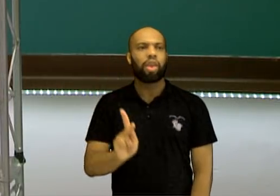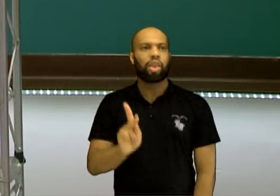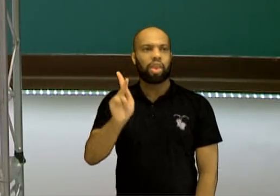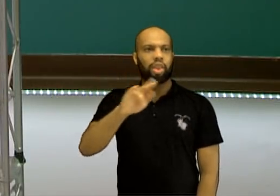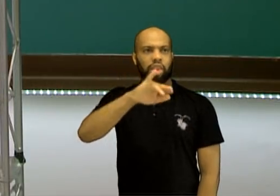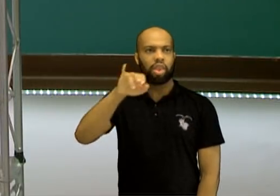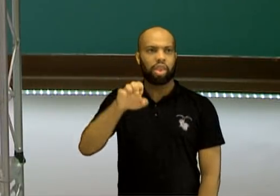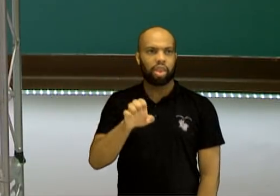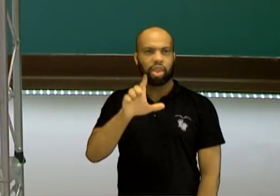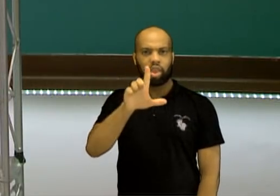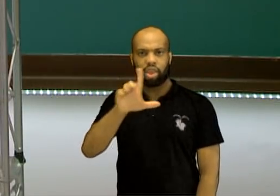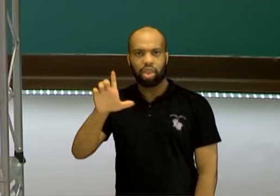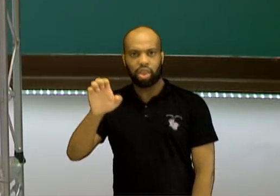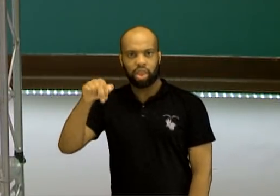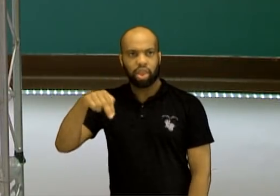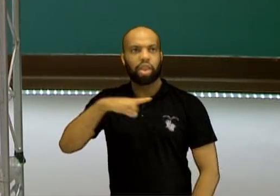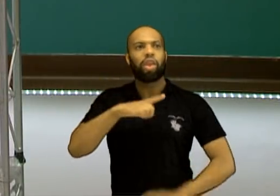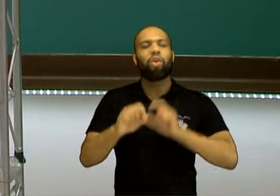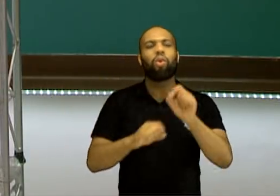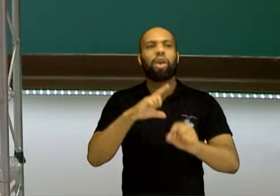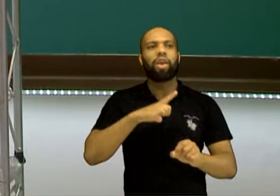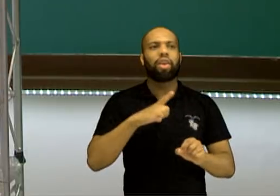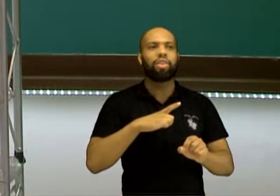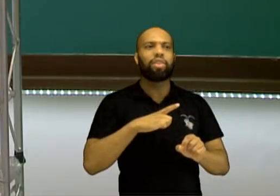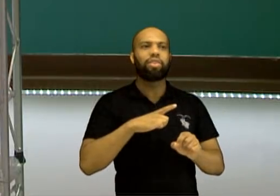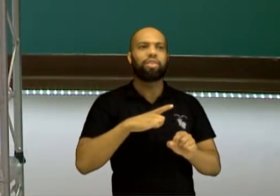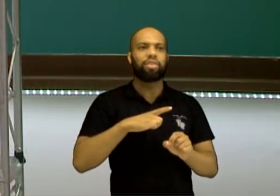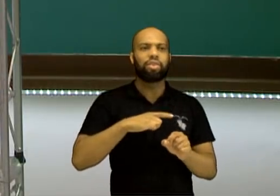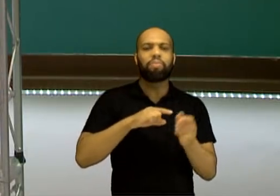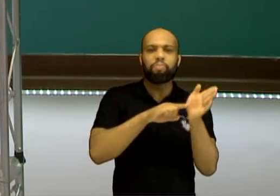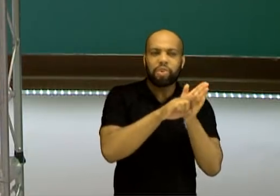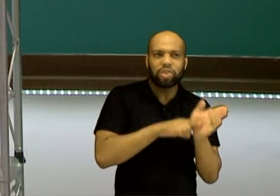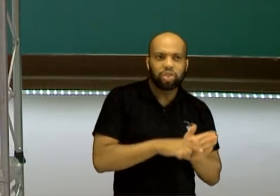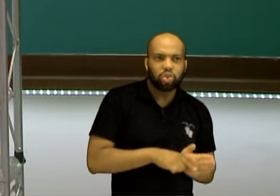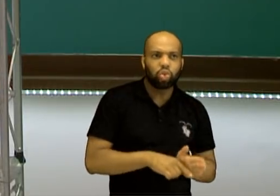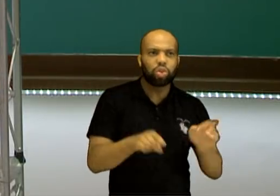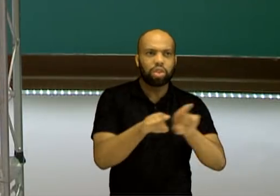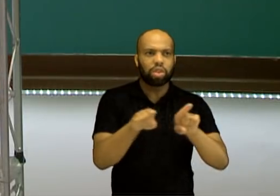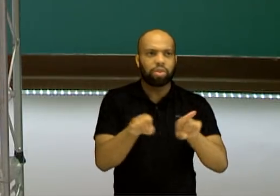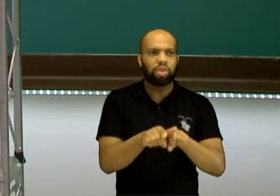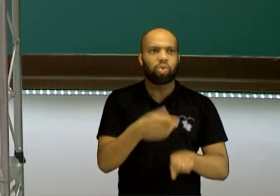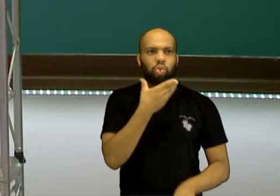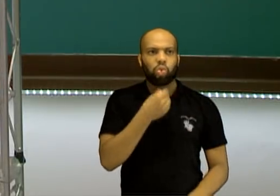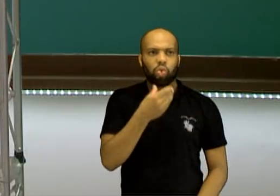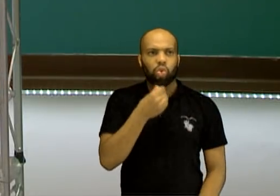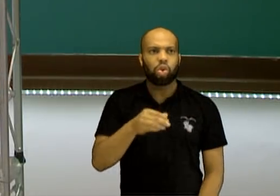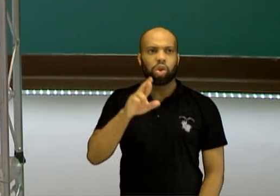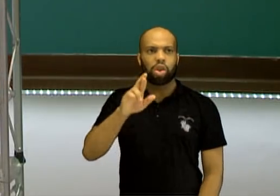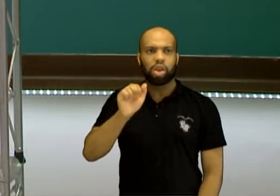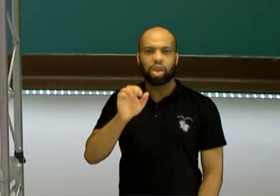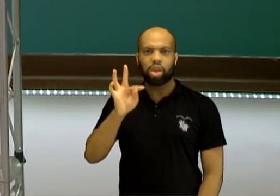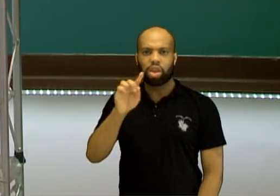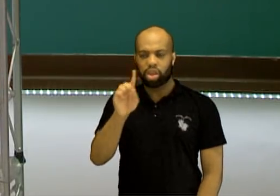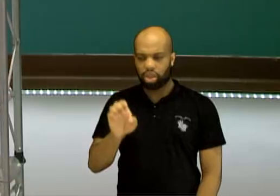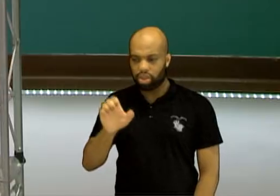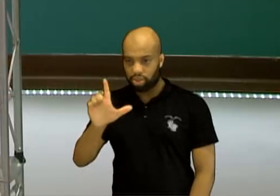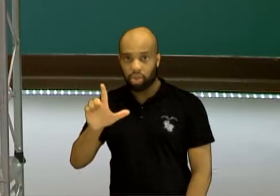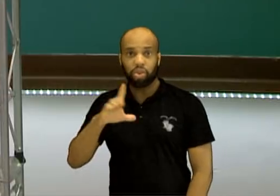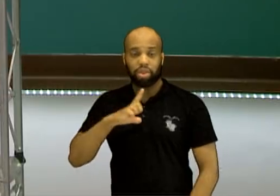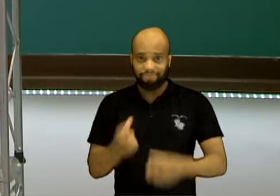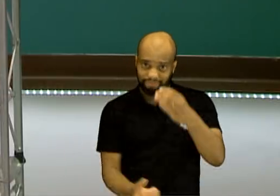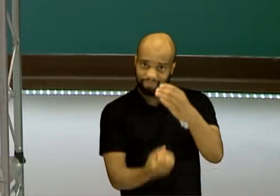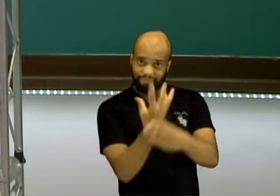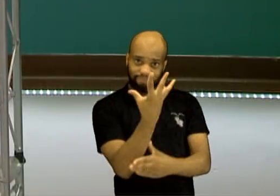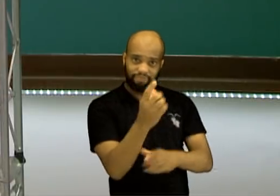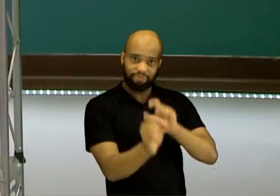chamado Friedrich Hatzel, que formulou a teoria do espaço vital e foi criado este termo geopolítica. O